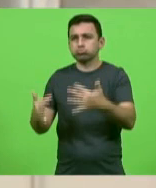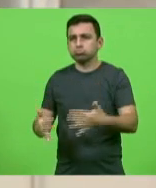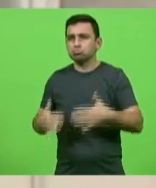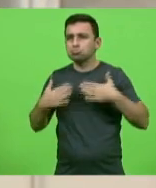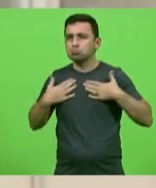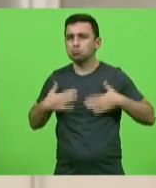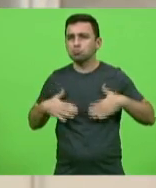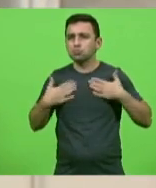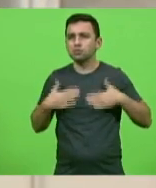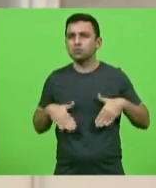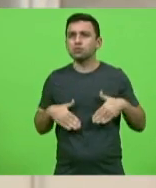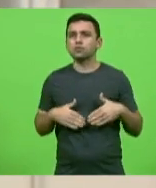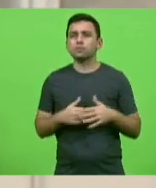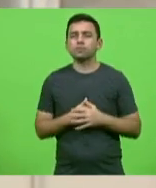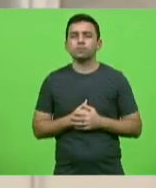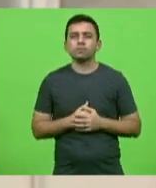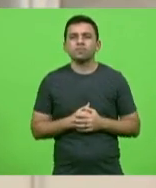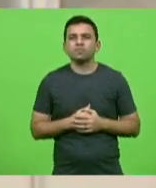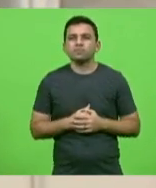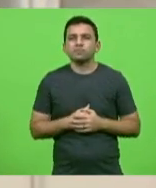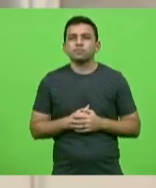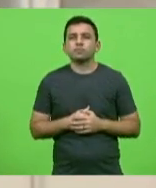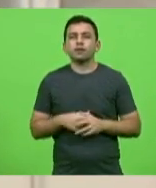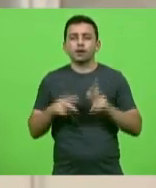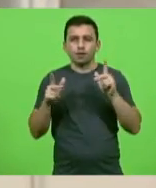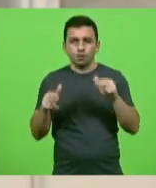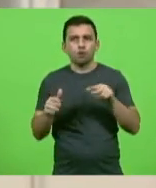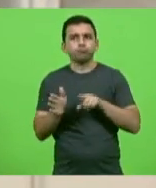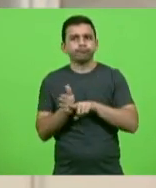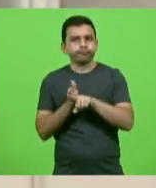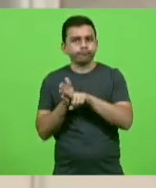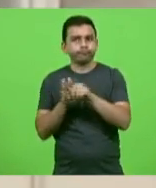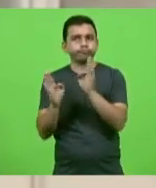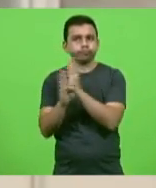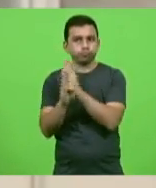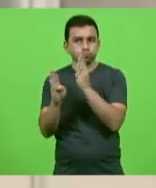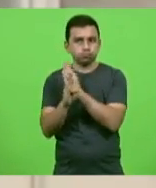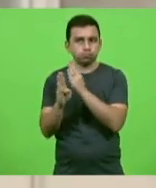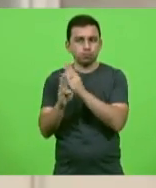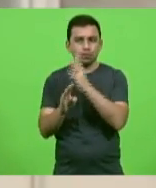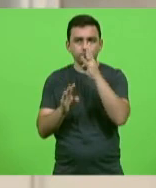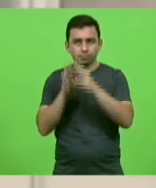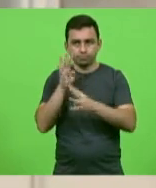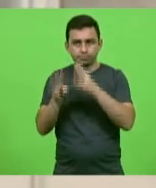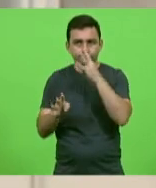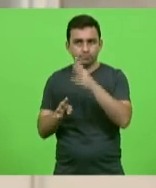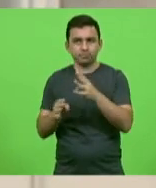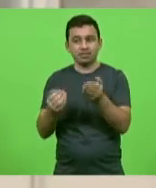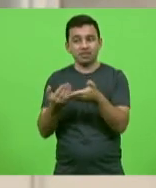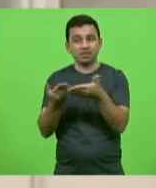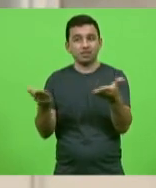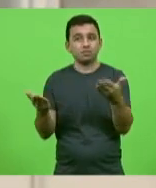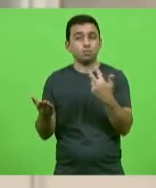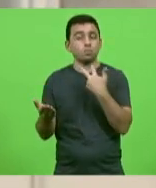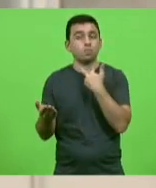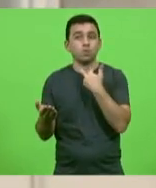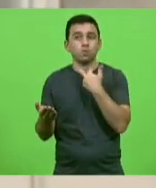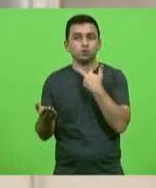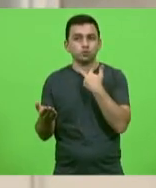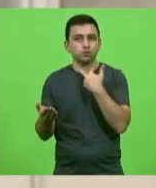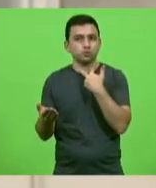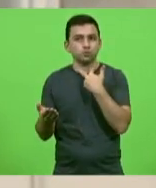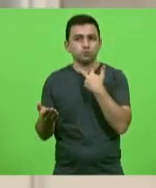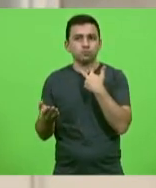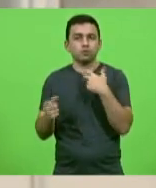liberalidade assim como os investigados e os acusados que não podem ser